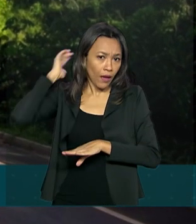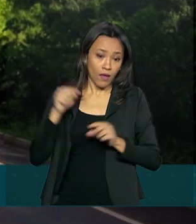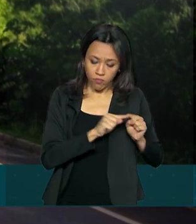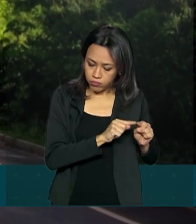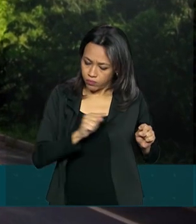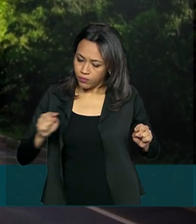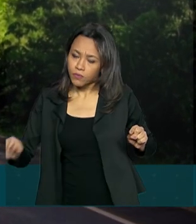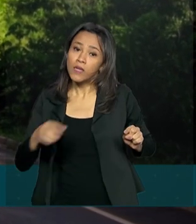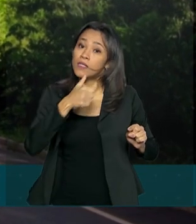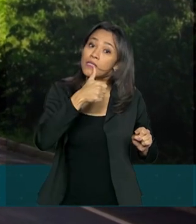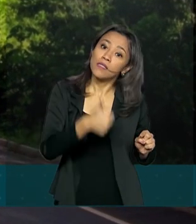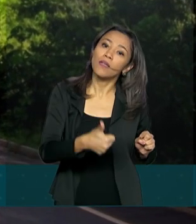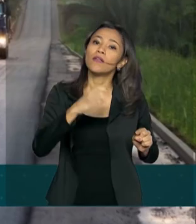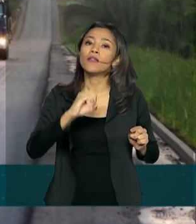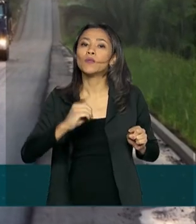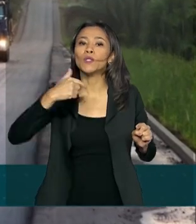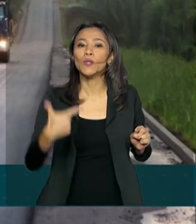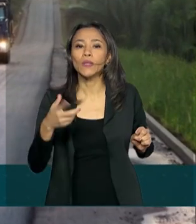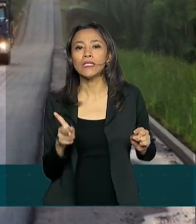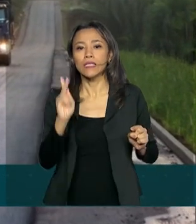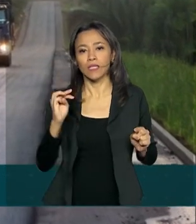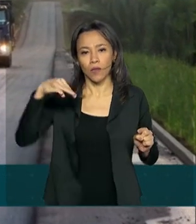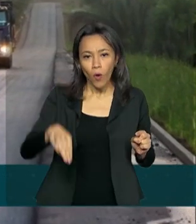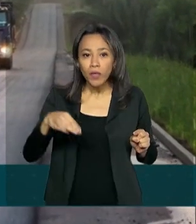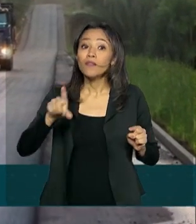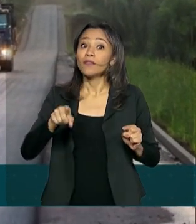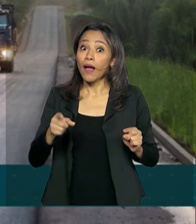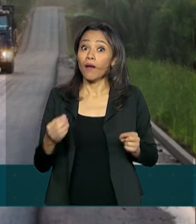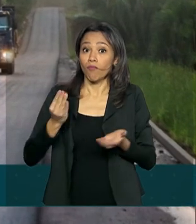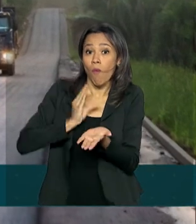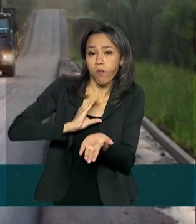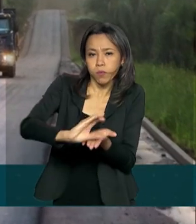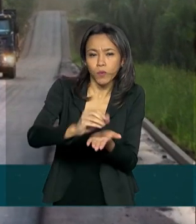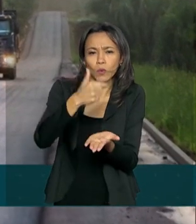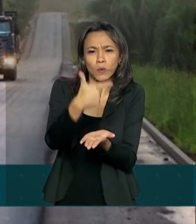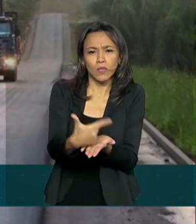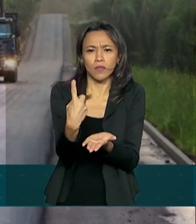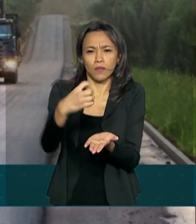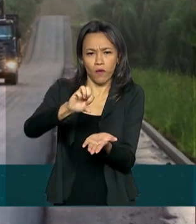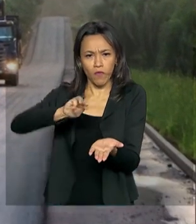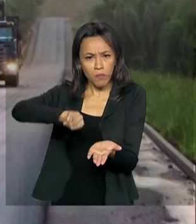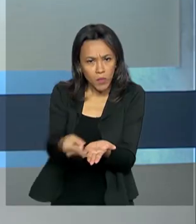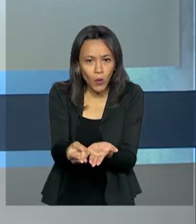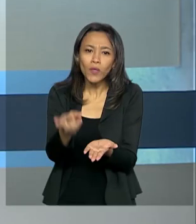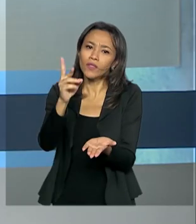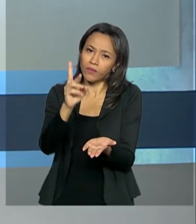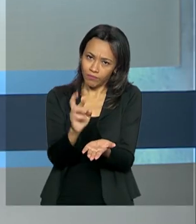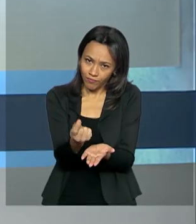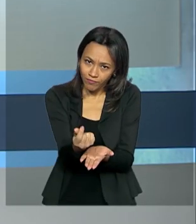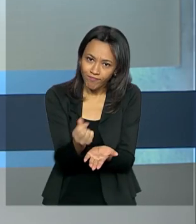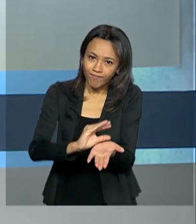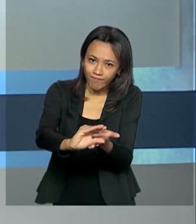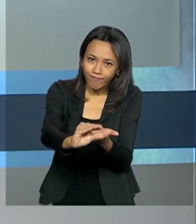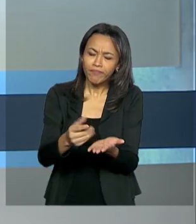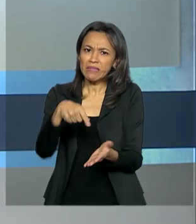102 quilômetros que está recebendo 219 milhões de reais em investimentos. E esperada há mais